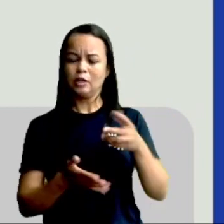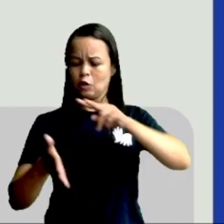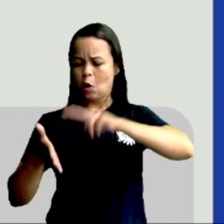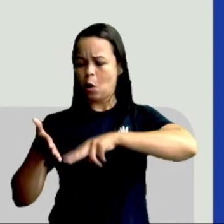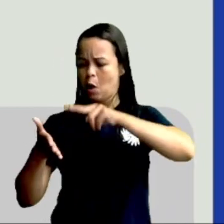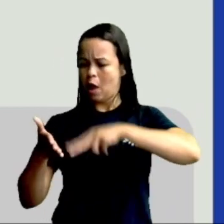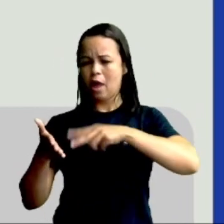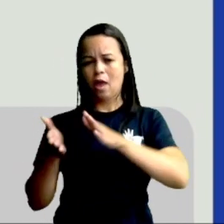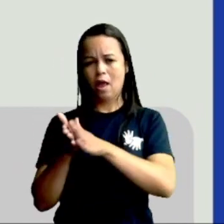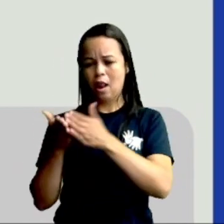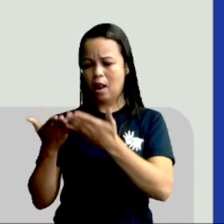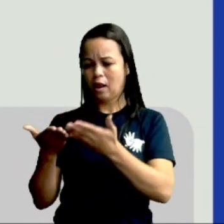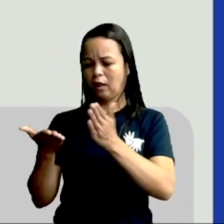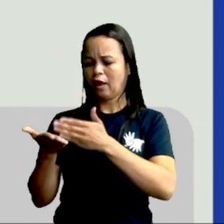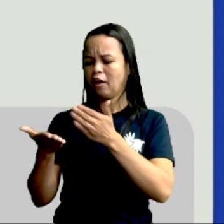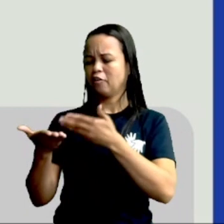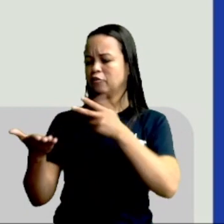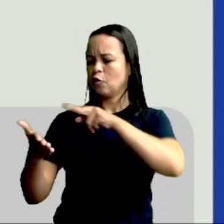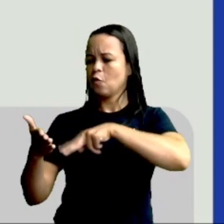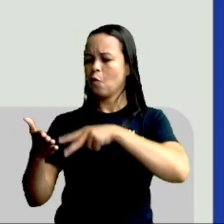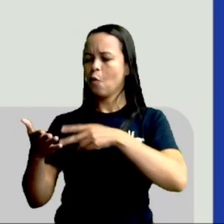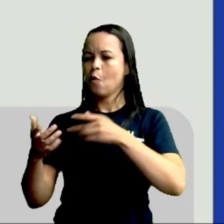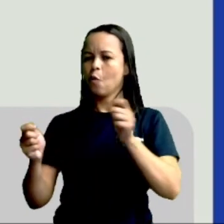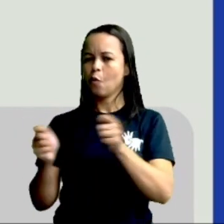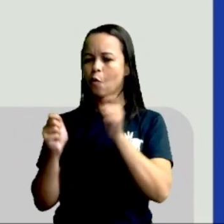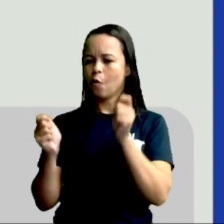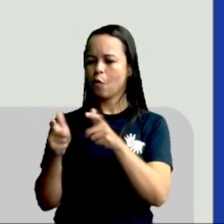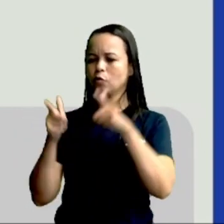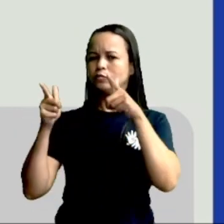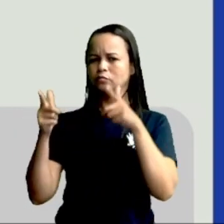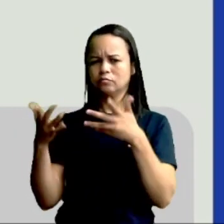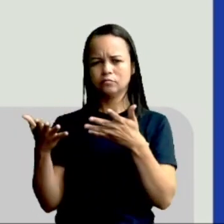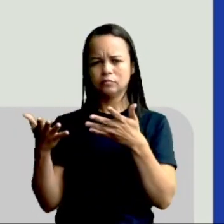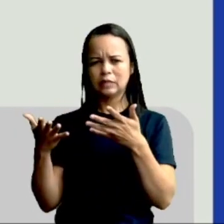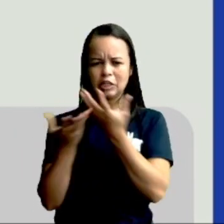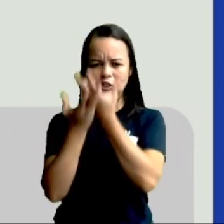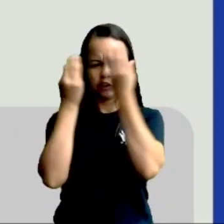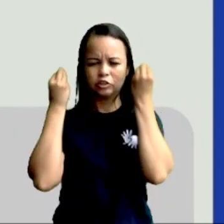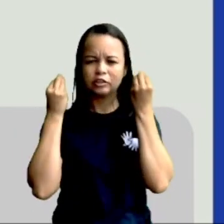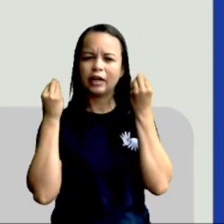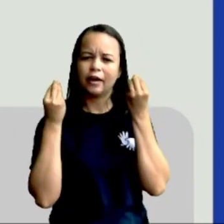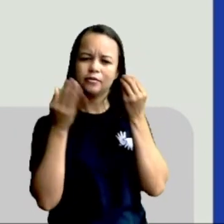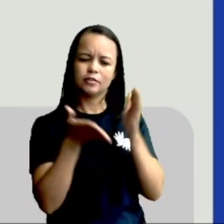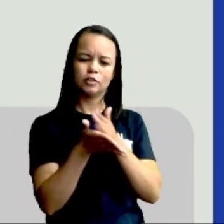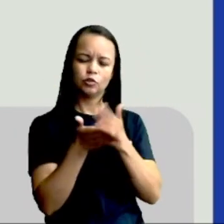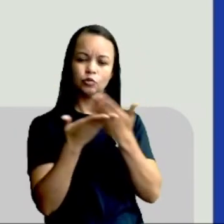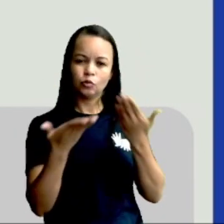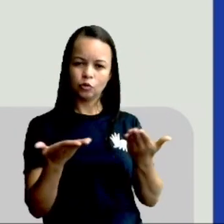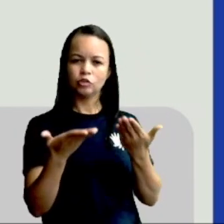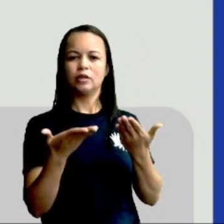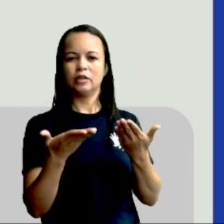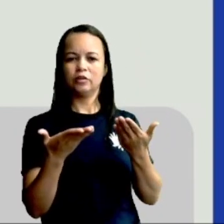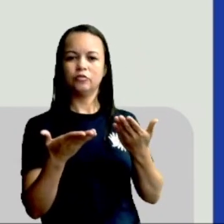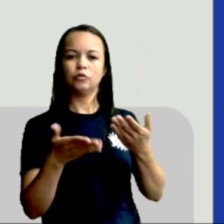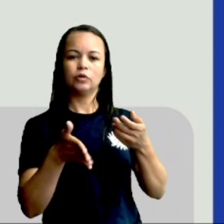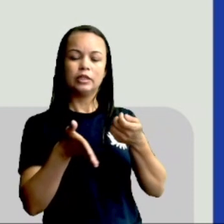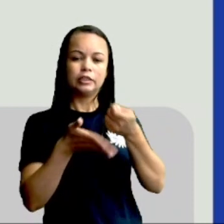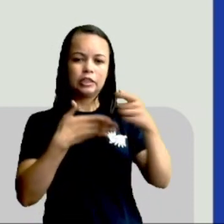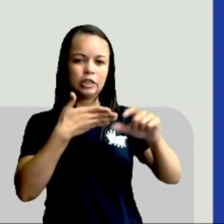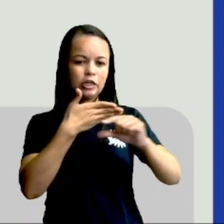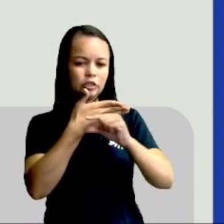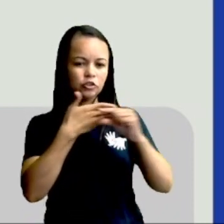lê livros de contos de fadas e esquece de trazer livros de